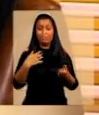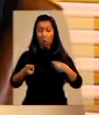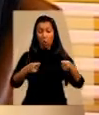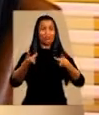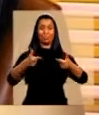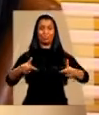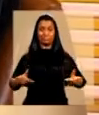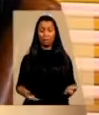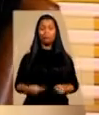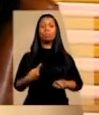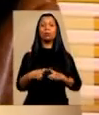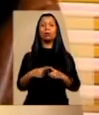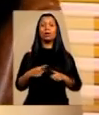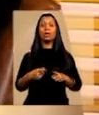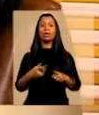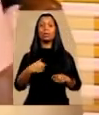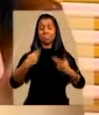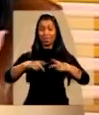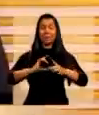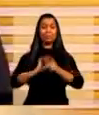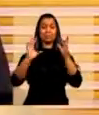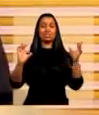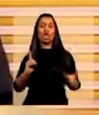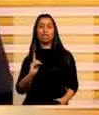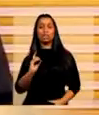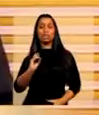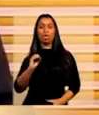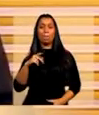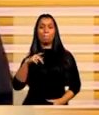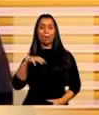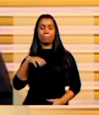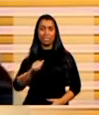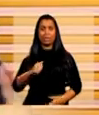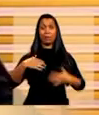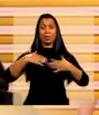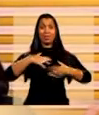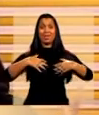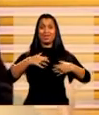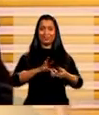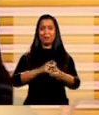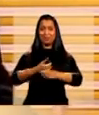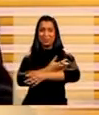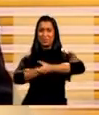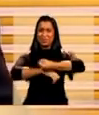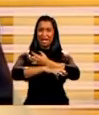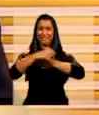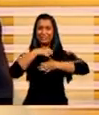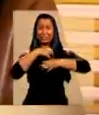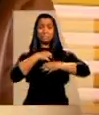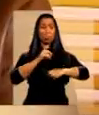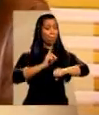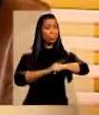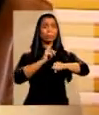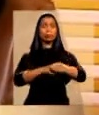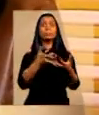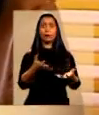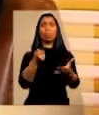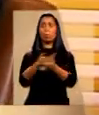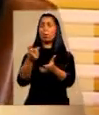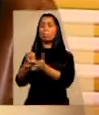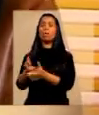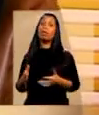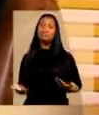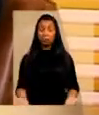ter o controle, né? Porque tem a liberação da dopamina, que é do prazer, então... Dá um prazer, aquele então a pessoa todo momento bem. A pessoa está querendo.